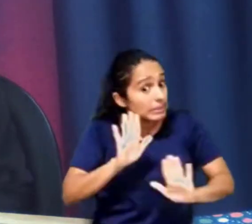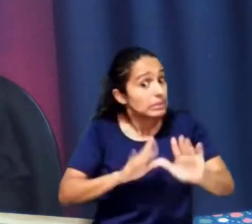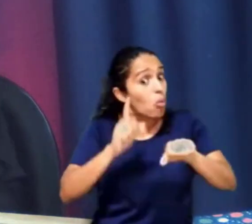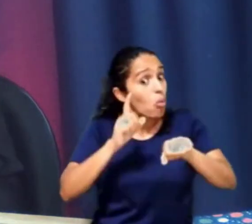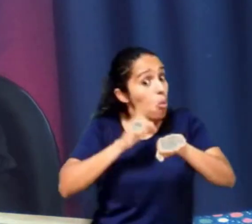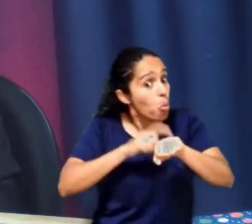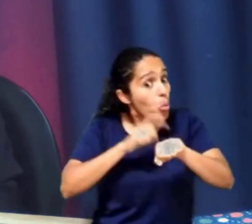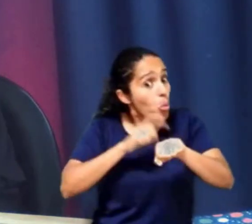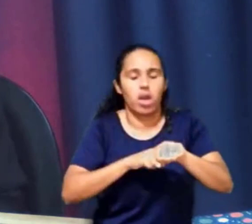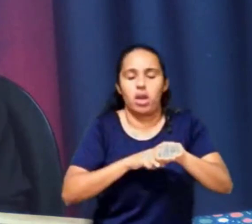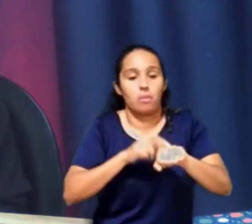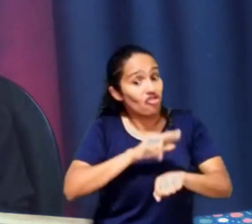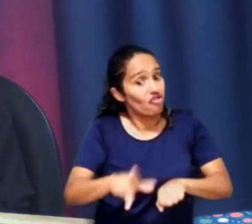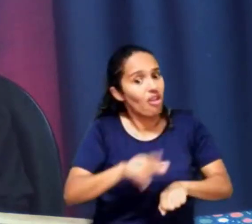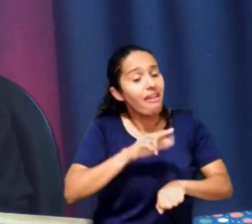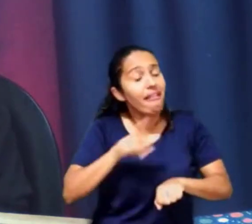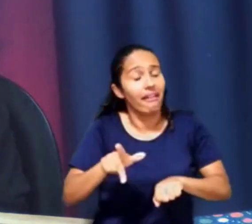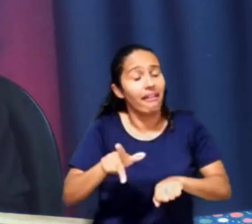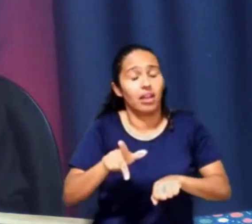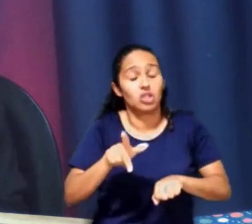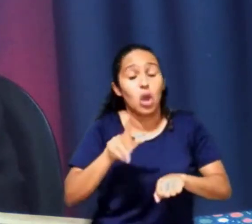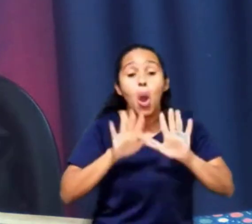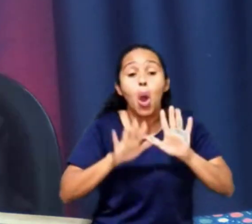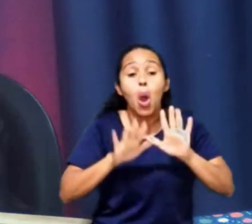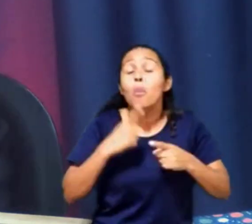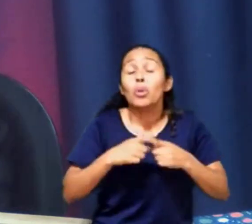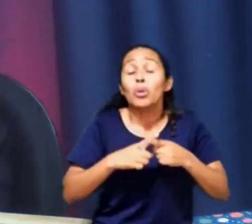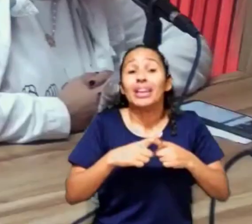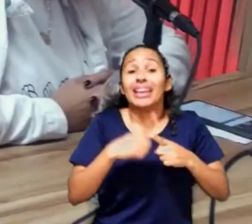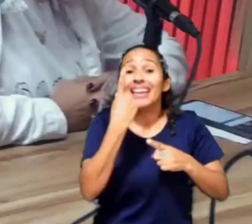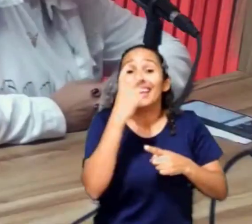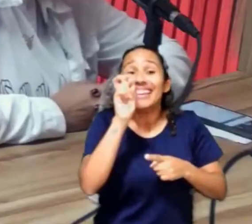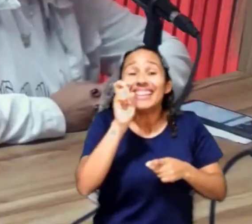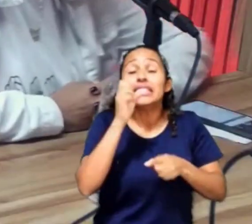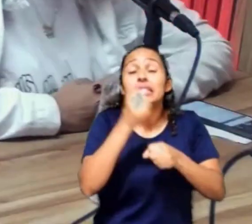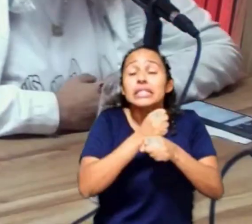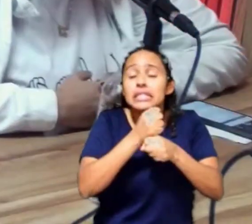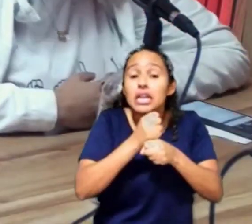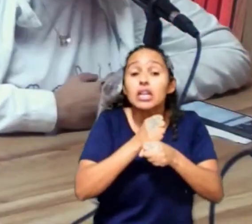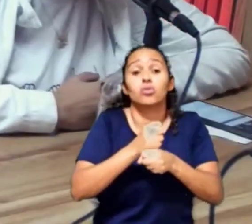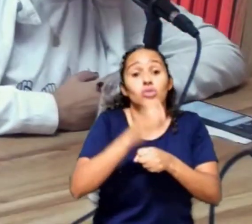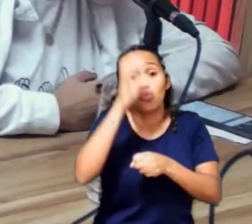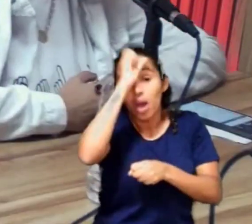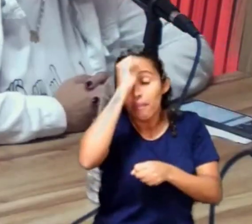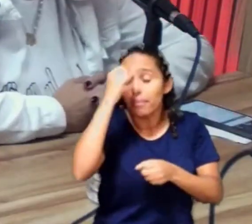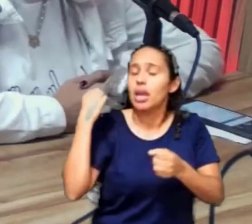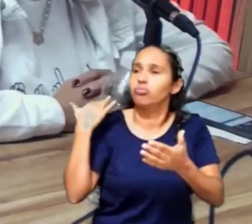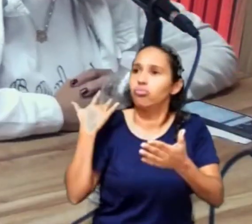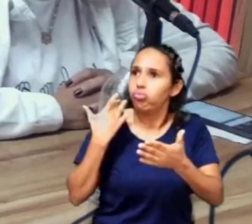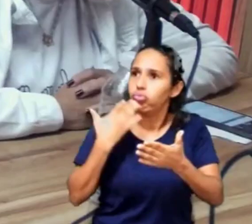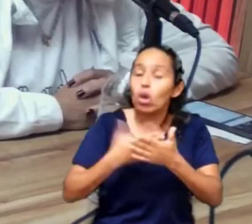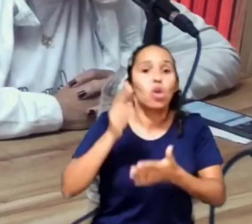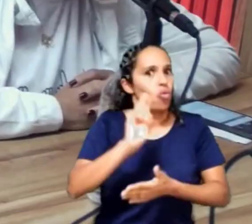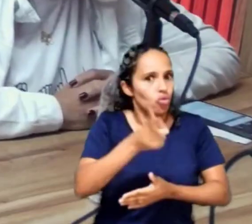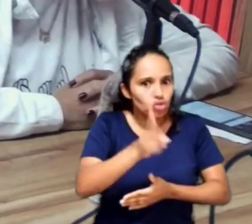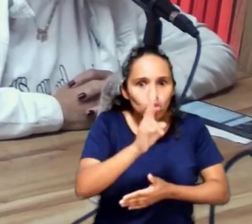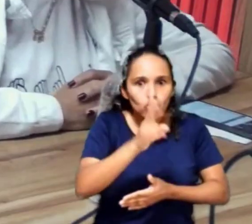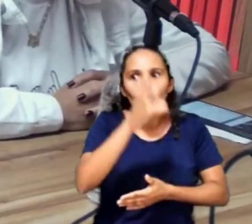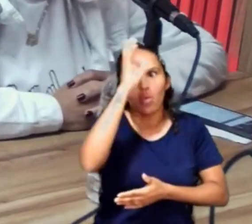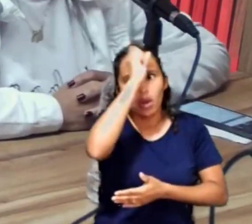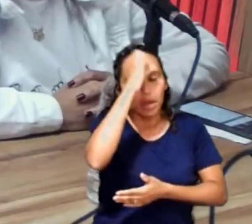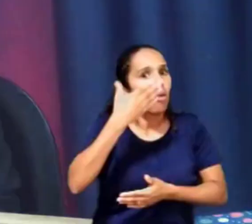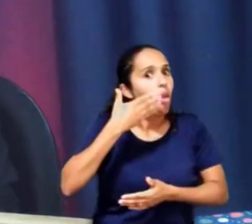anos e eu há 15 anos aprendo. 8 anos já, Simone? Eu já tô há 8 anos, Simone, sem nada. Não, entregou aí, ó. Meu